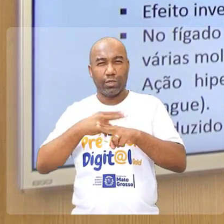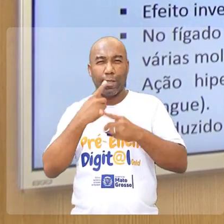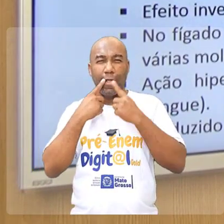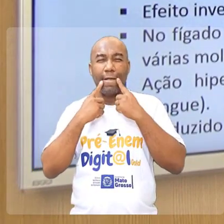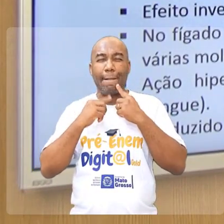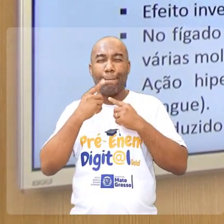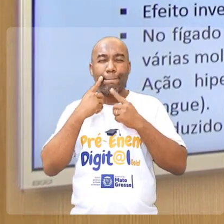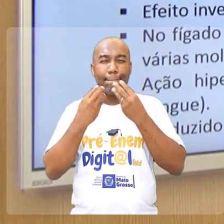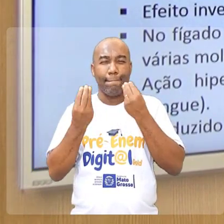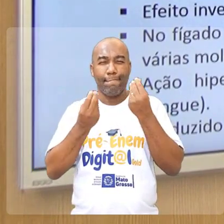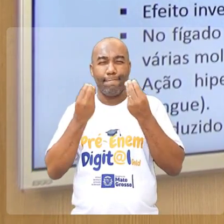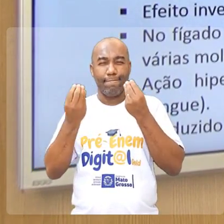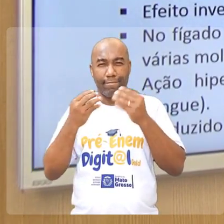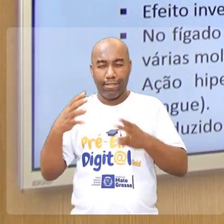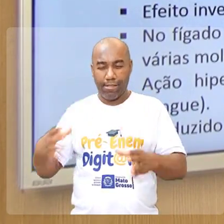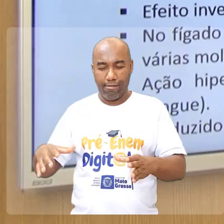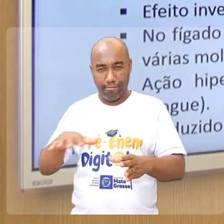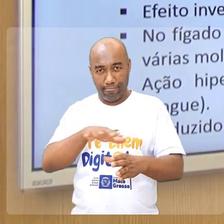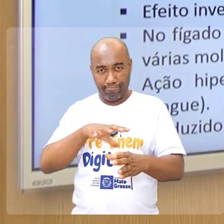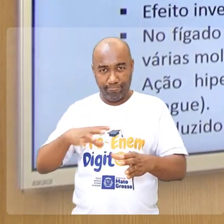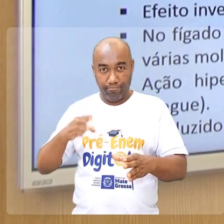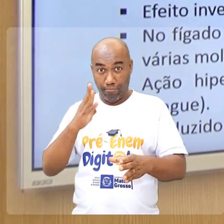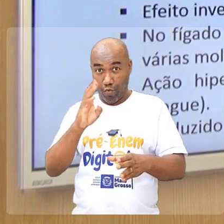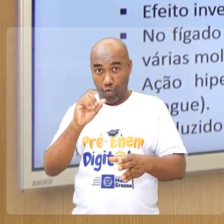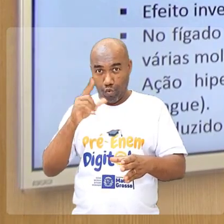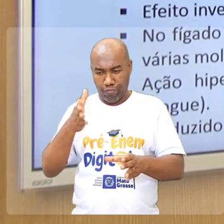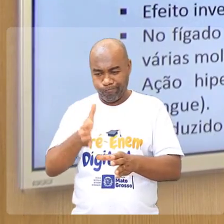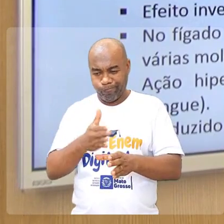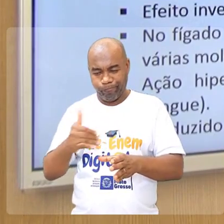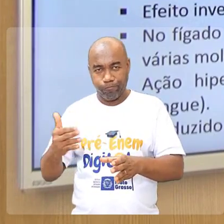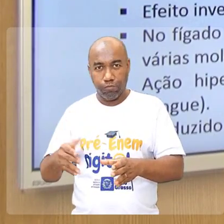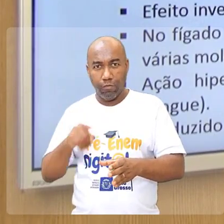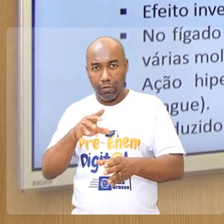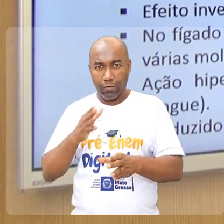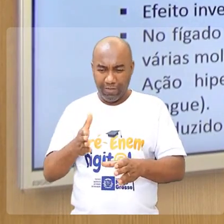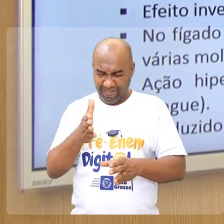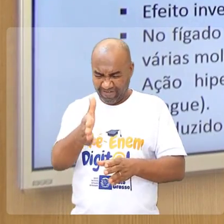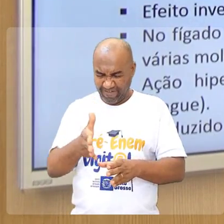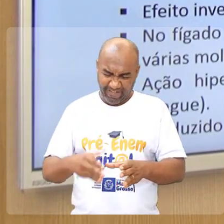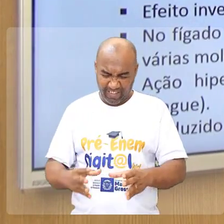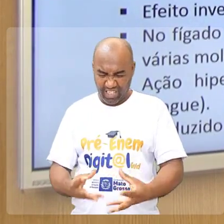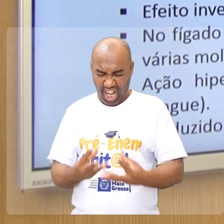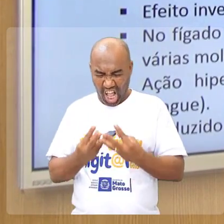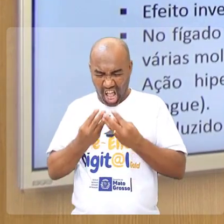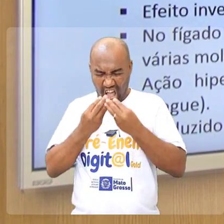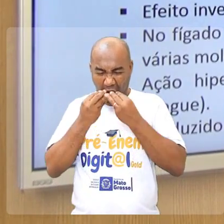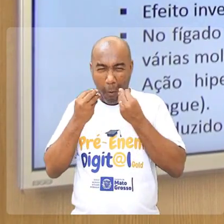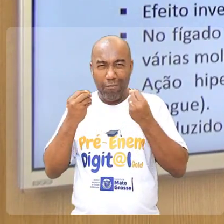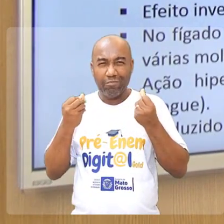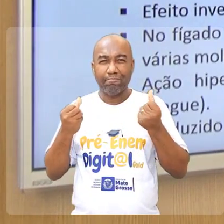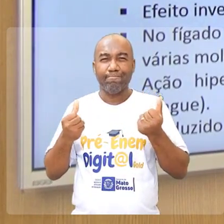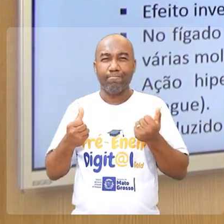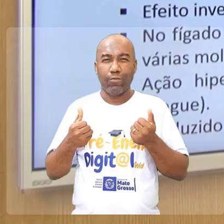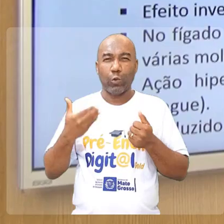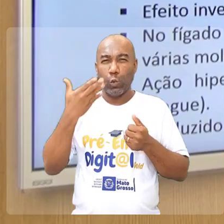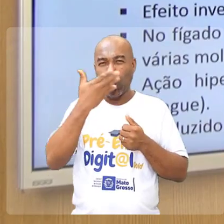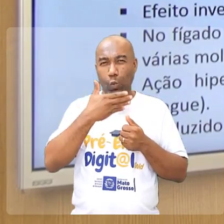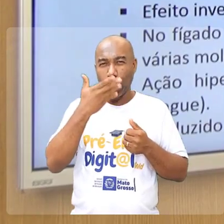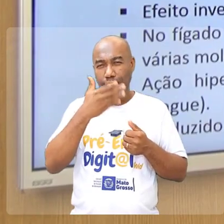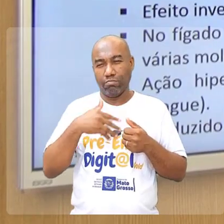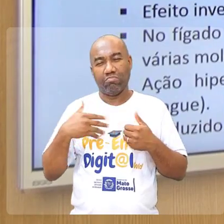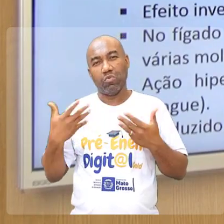aqui ensalivando. Então, imagine que você exagerou na dose e comeu um pedação daquele bolo, tá? Ou você